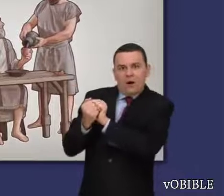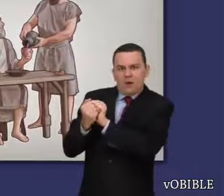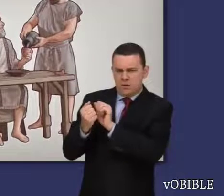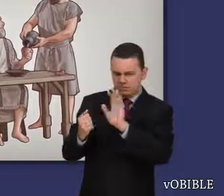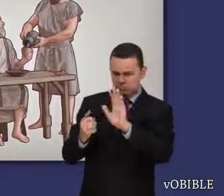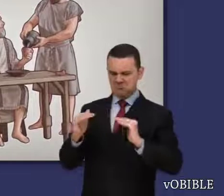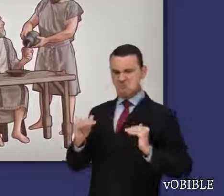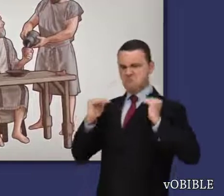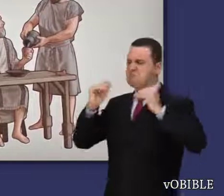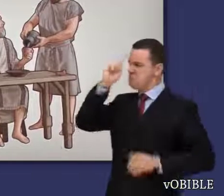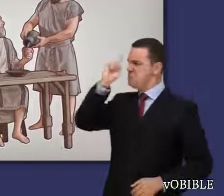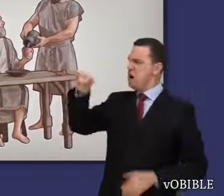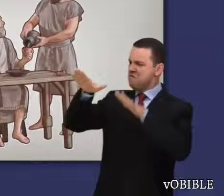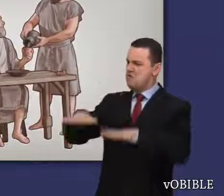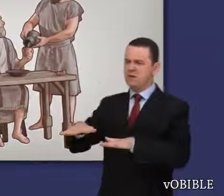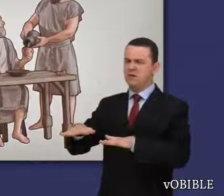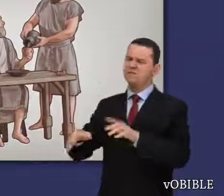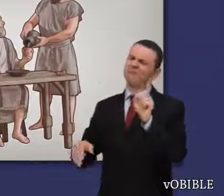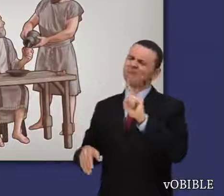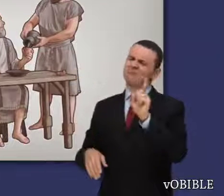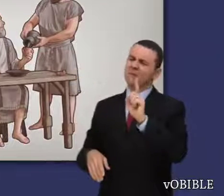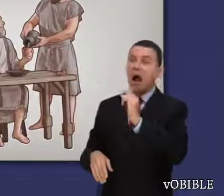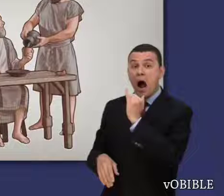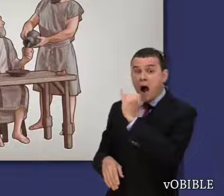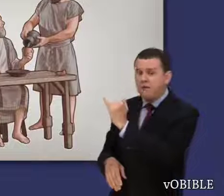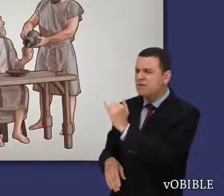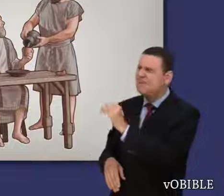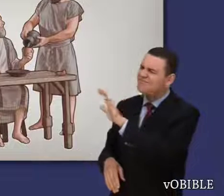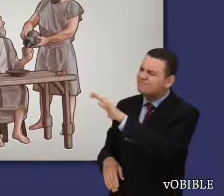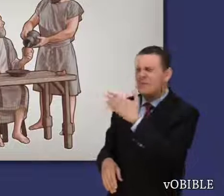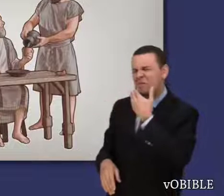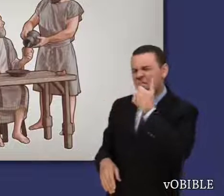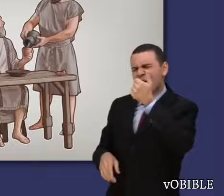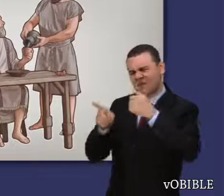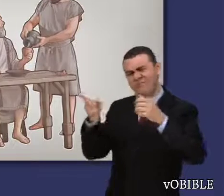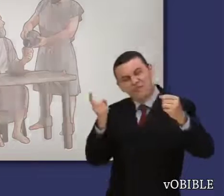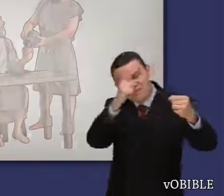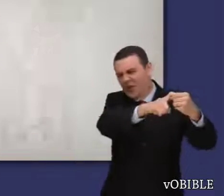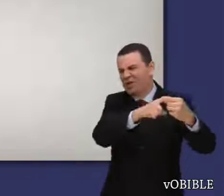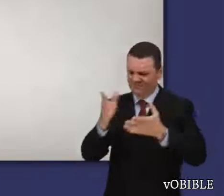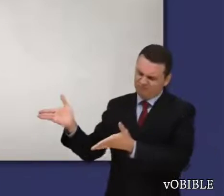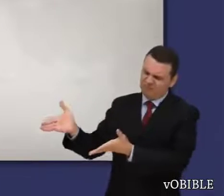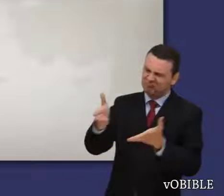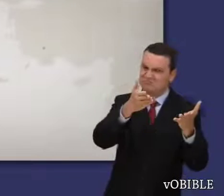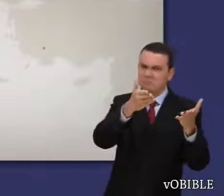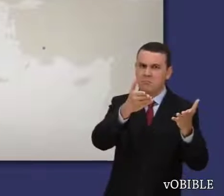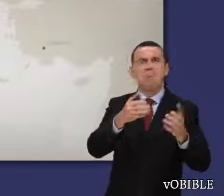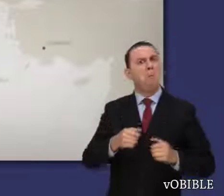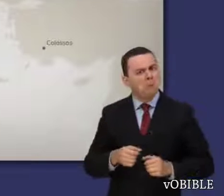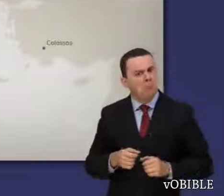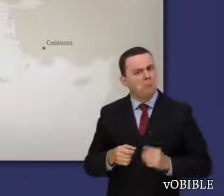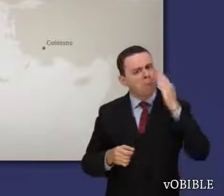Paulo queria que Onésimo ficasse mais tempo em Roma. Mas Paulo não abusa da sua autoridade, insistindo